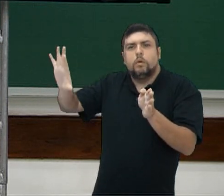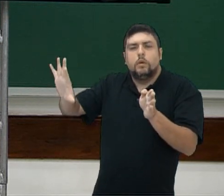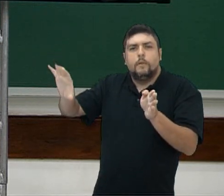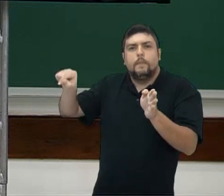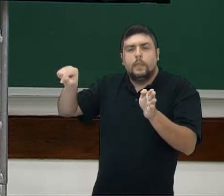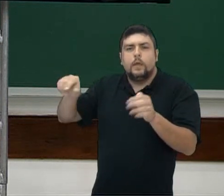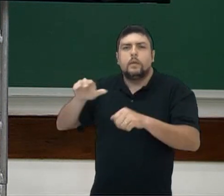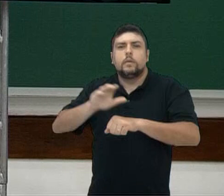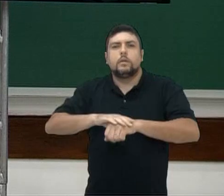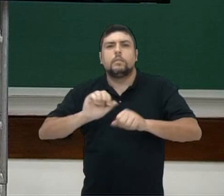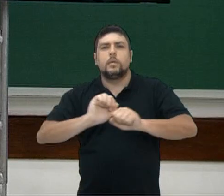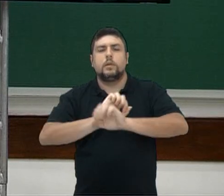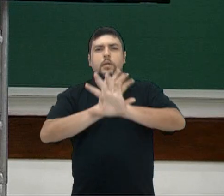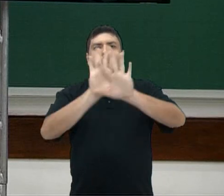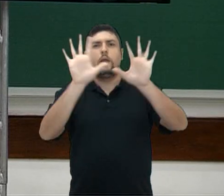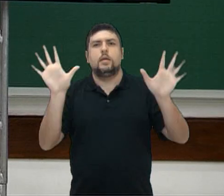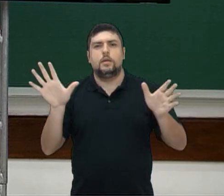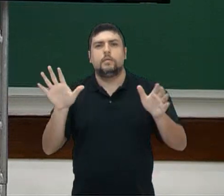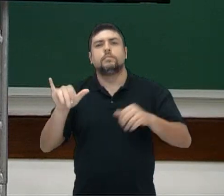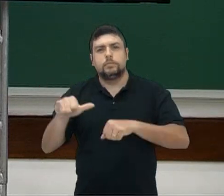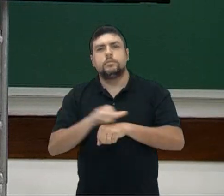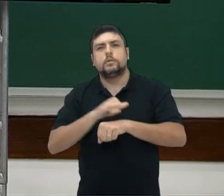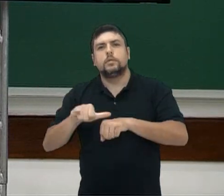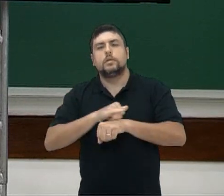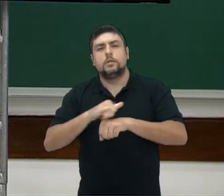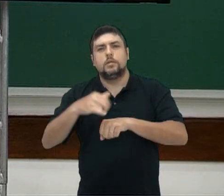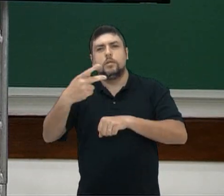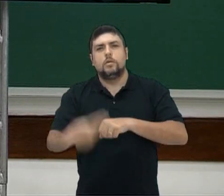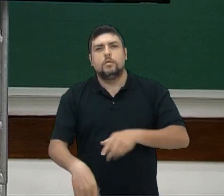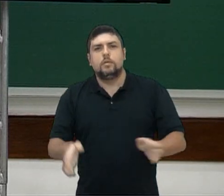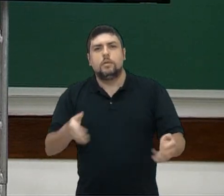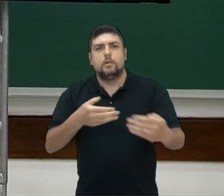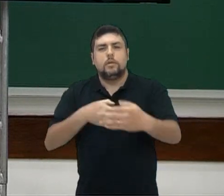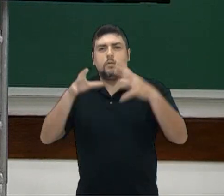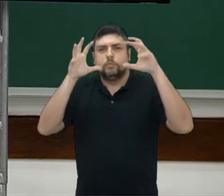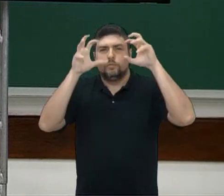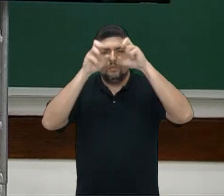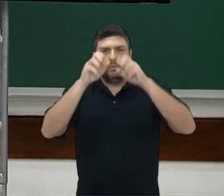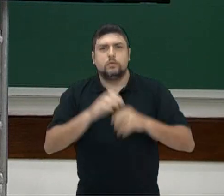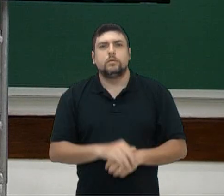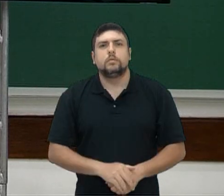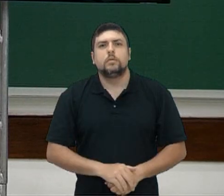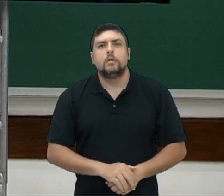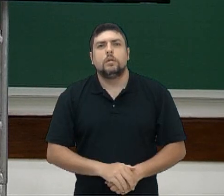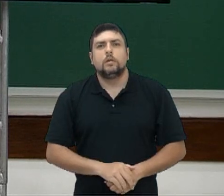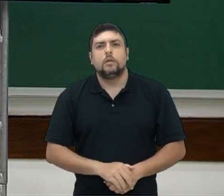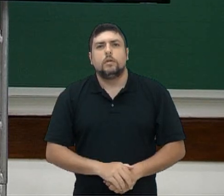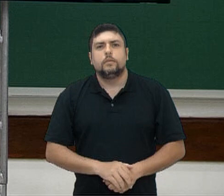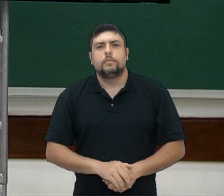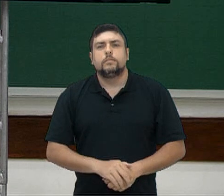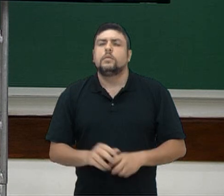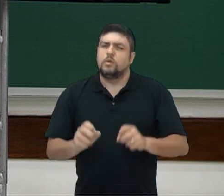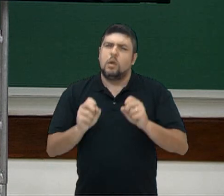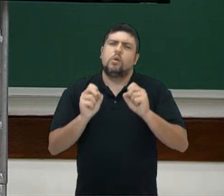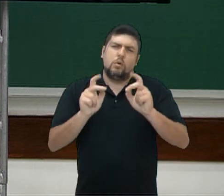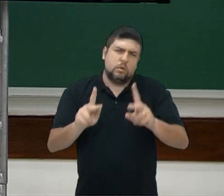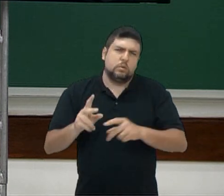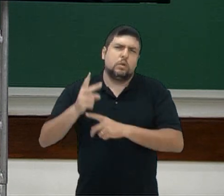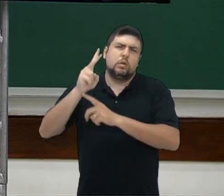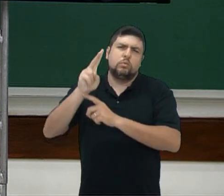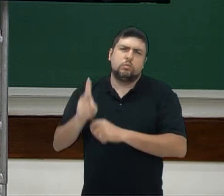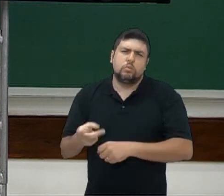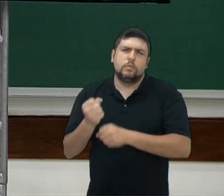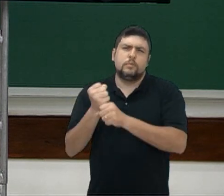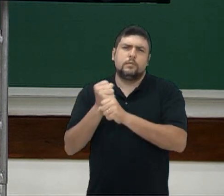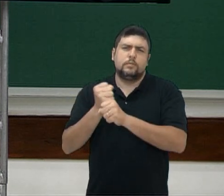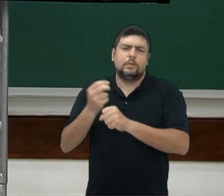contexto. Essa é a estratégia da câmara escura. Por mais que tenhamos que essa ideia venha há mais de 2000 anos atrás, é isso